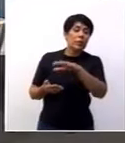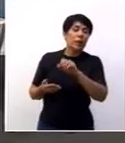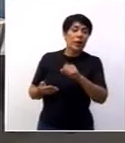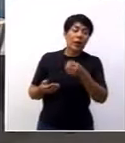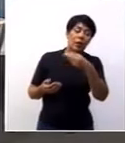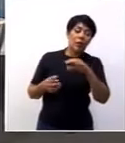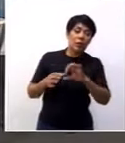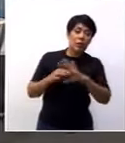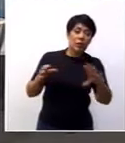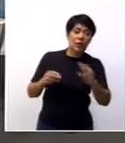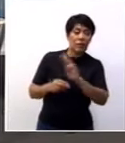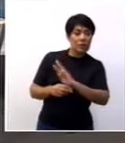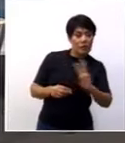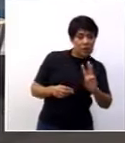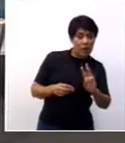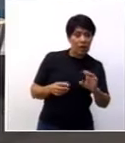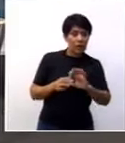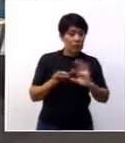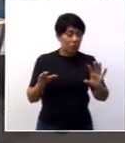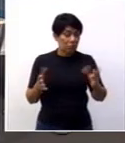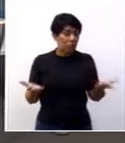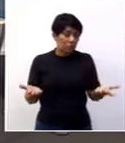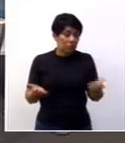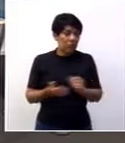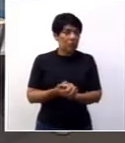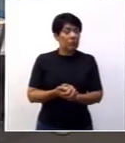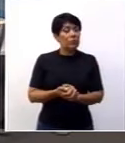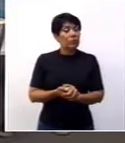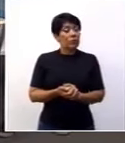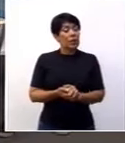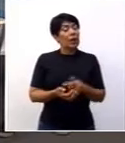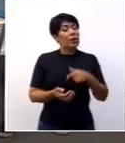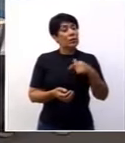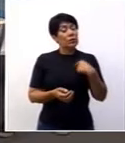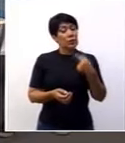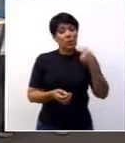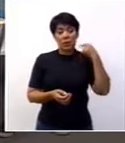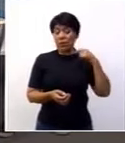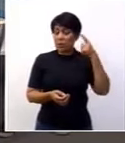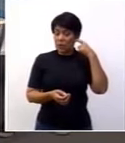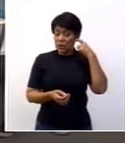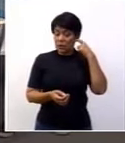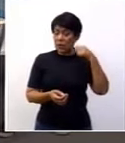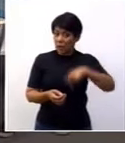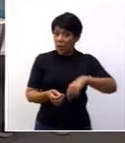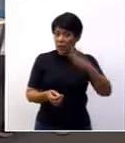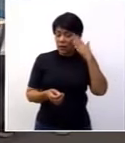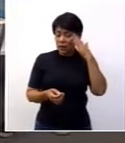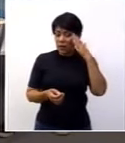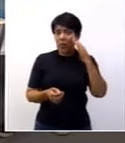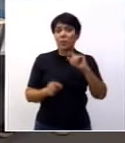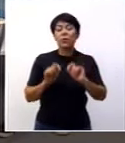site. Pelo que nós sabemos aqui, as escolas estão com